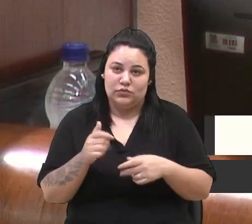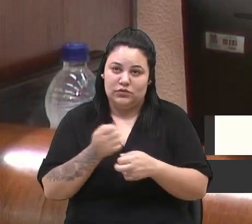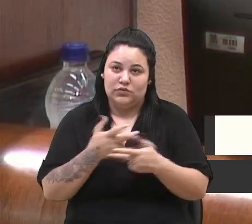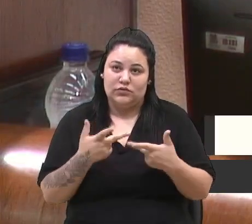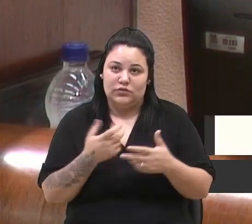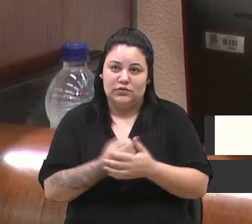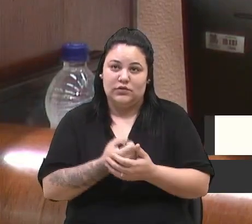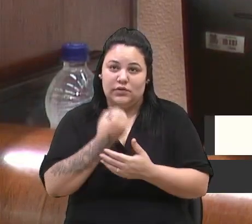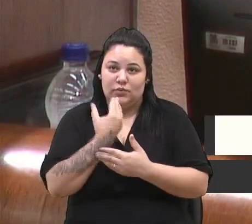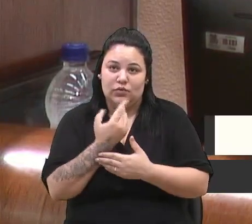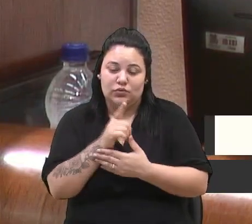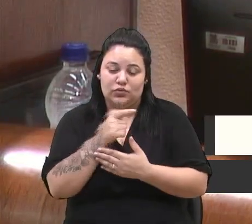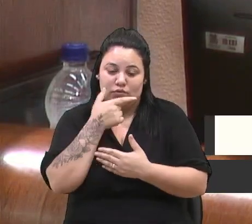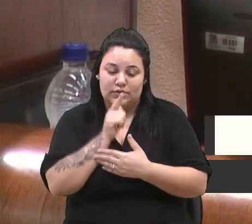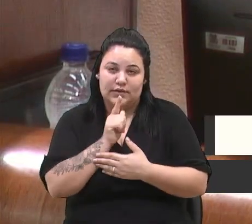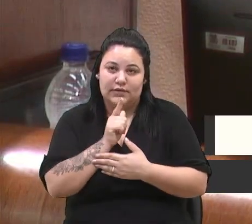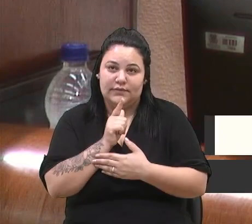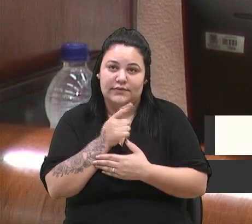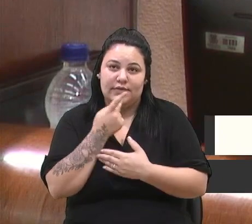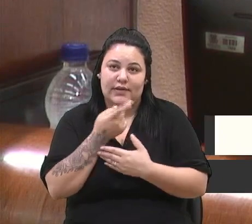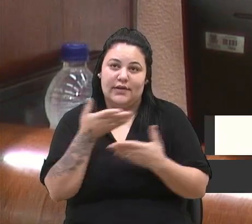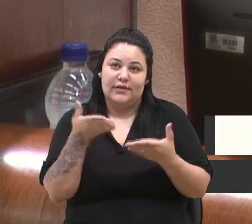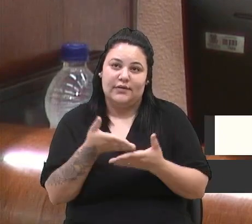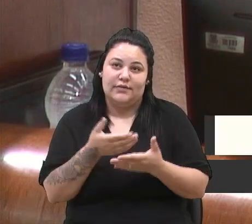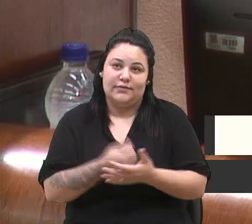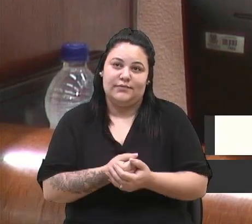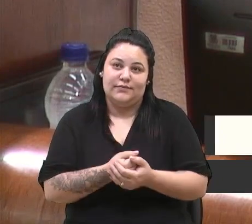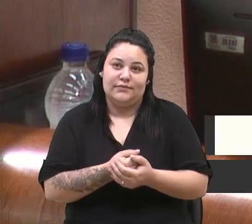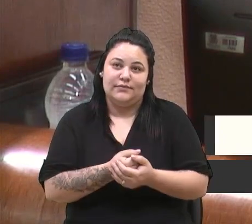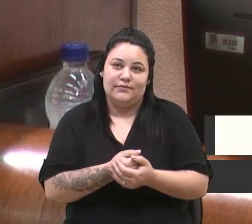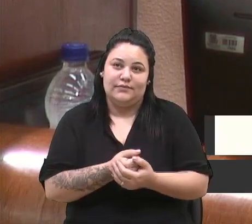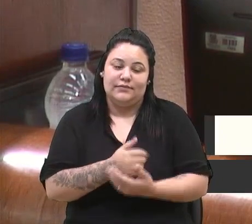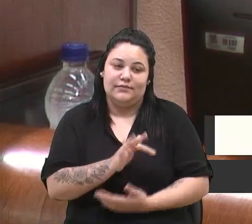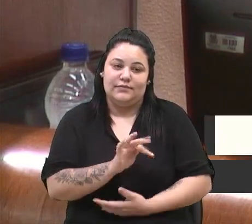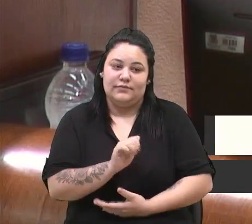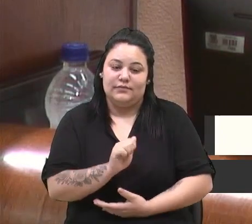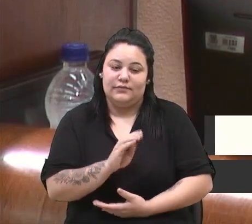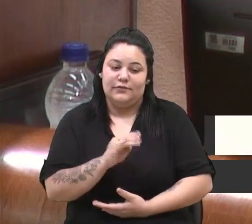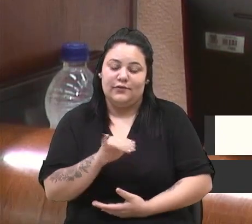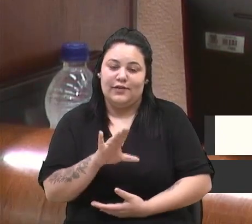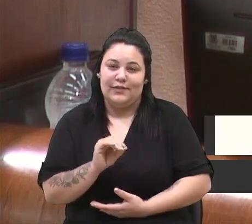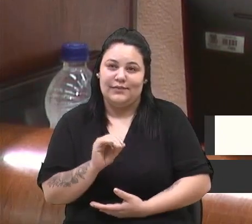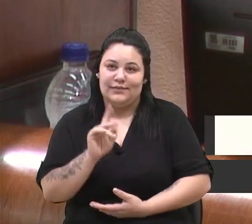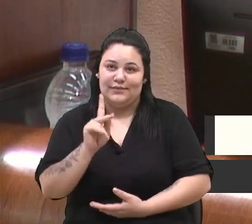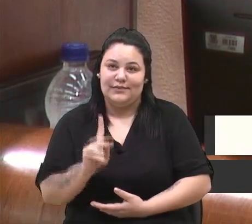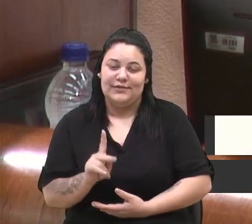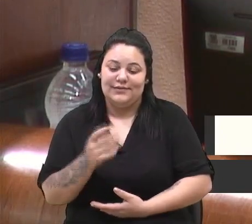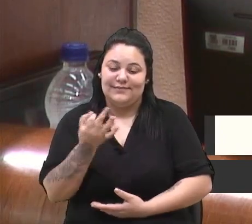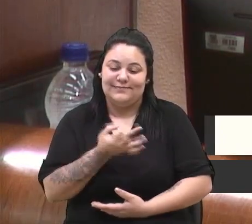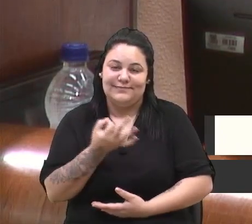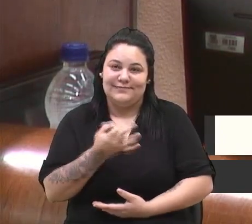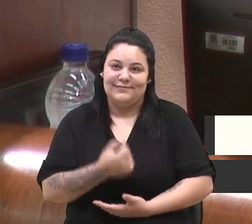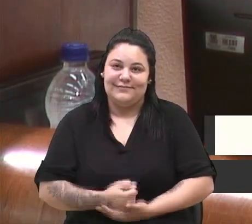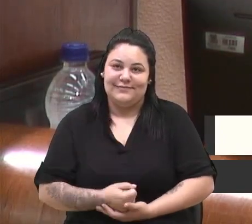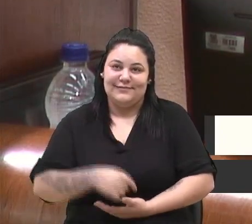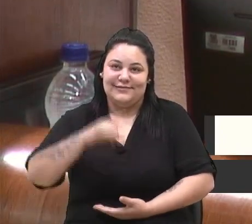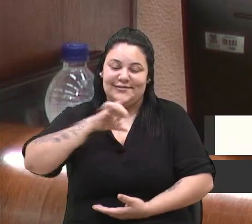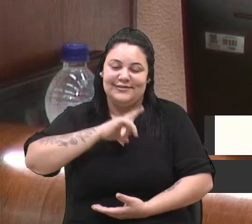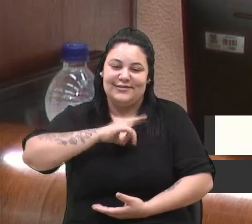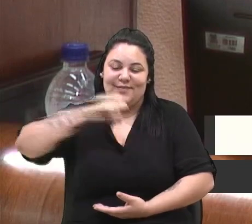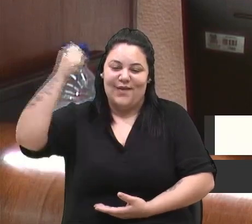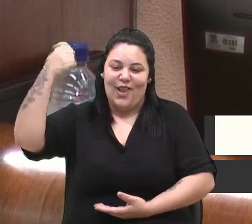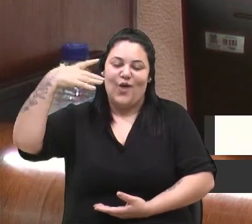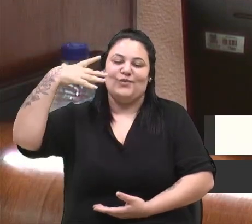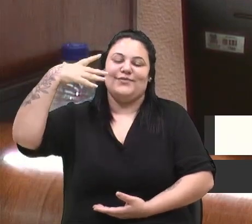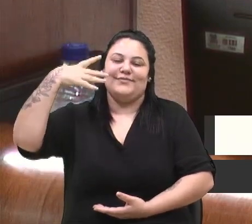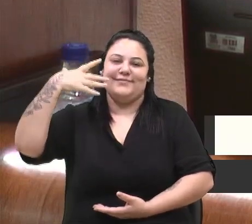senhora consegue trazer agora. O Fábio era uma pessoa sensacional, né? Ele tinha essa luz que ele colocava nas